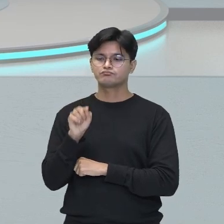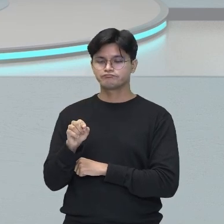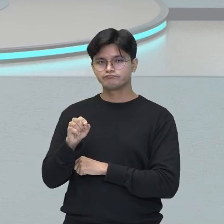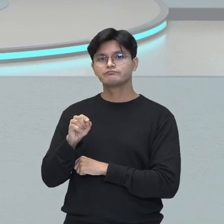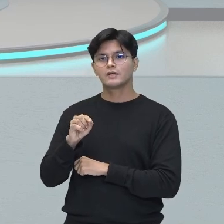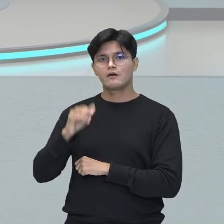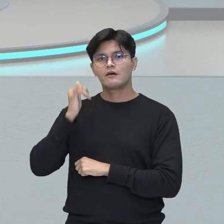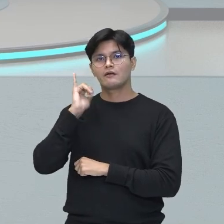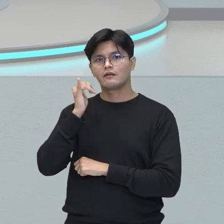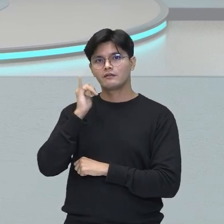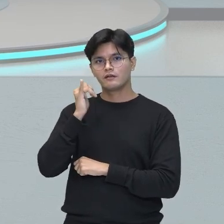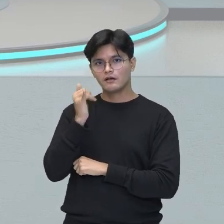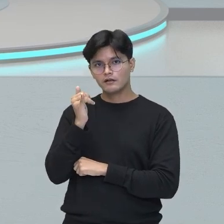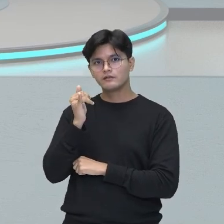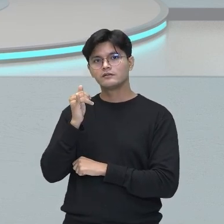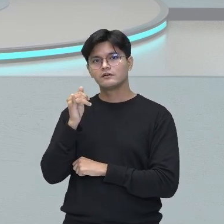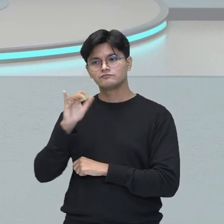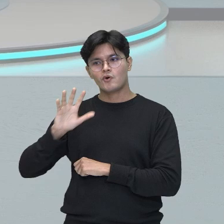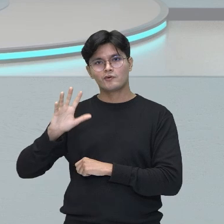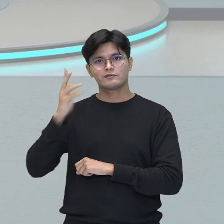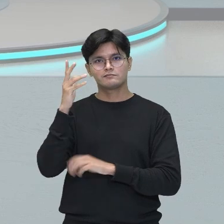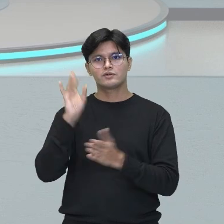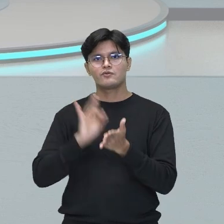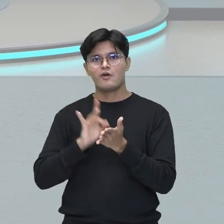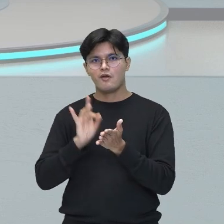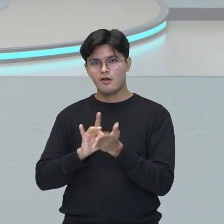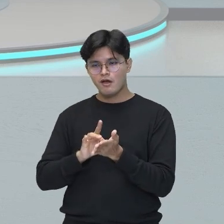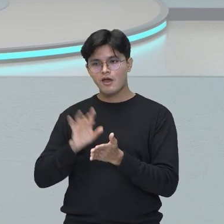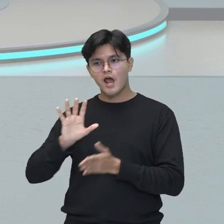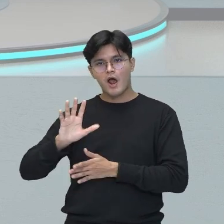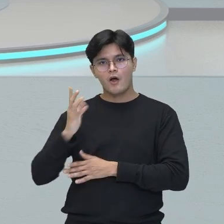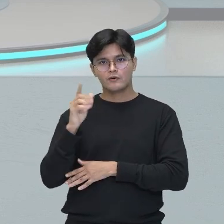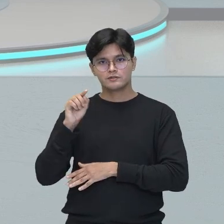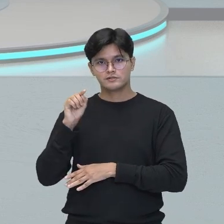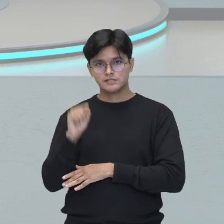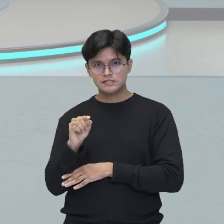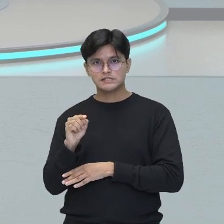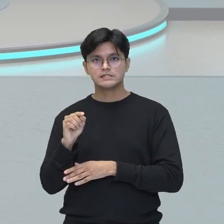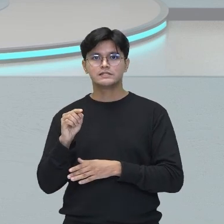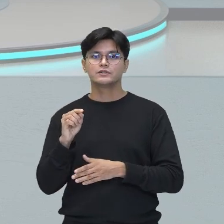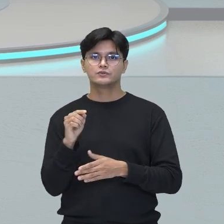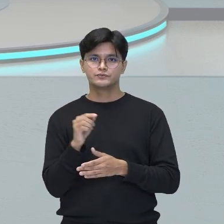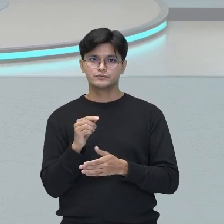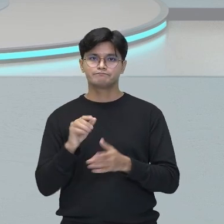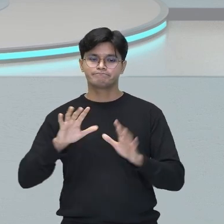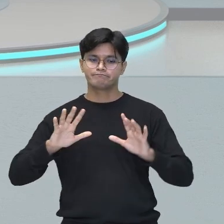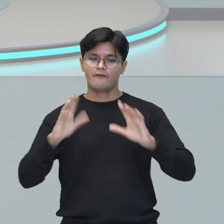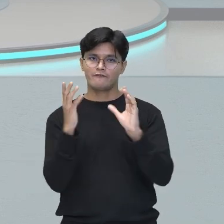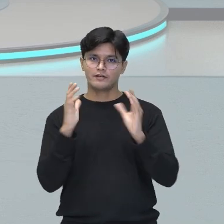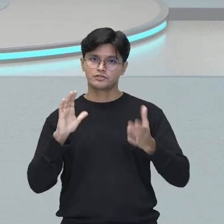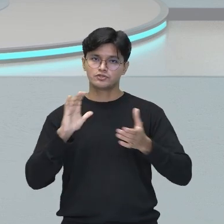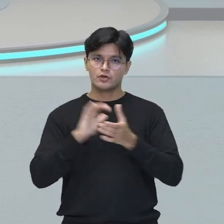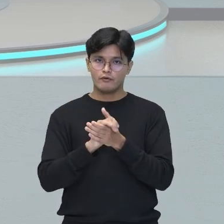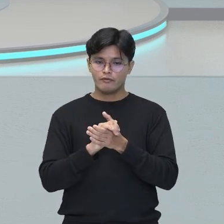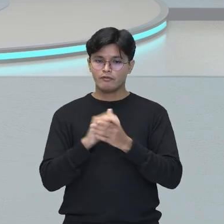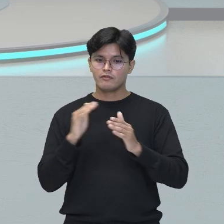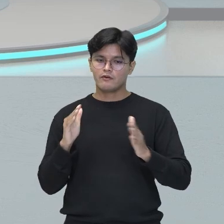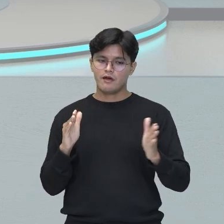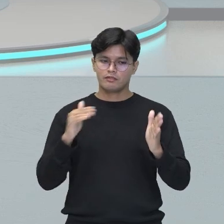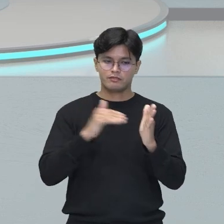desde o casamento de Dom Fernando com Leon Notes até o início da revolução de